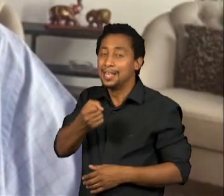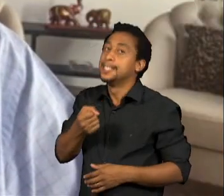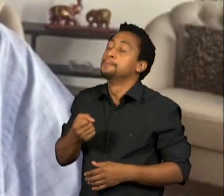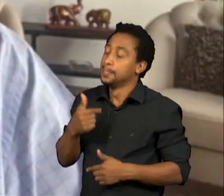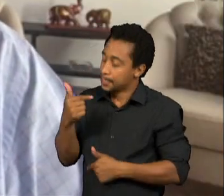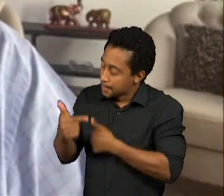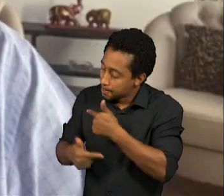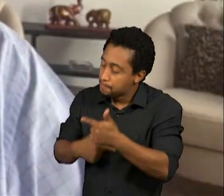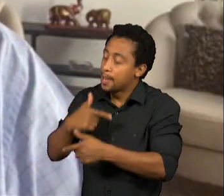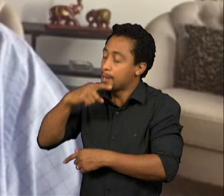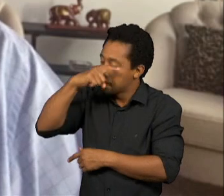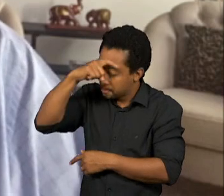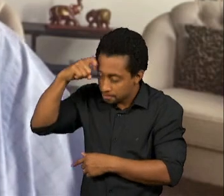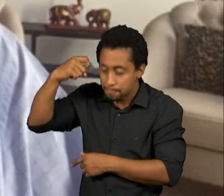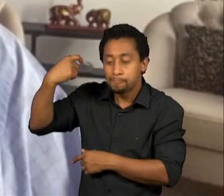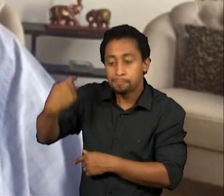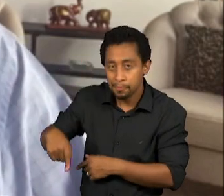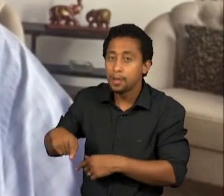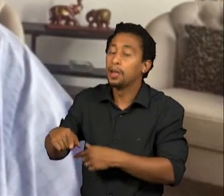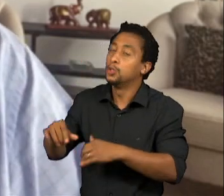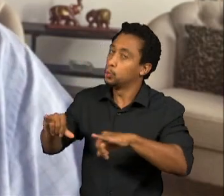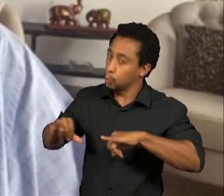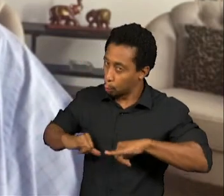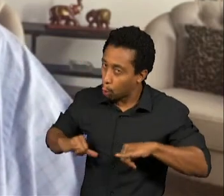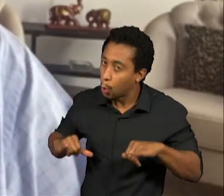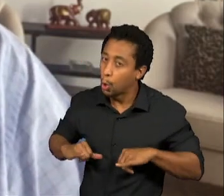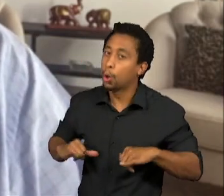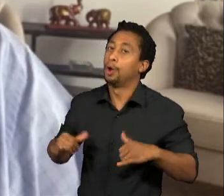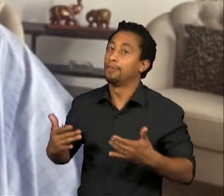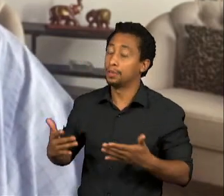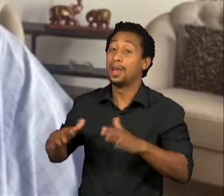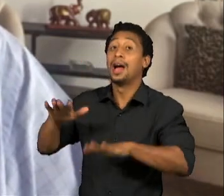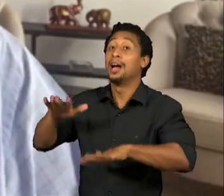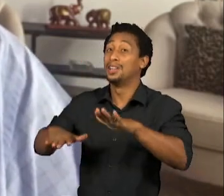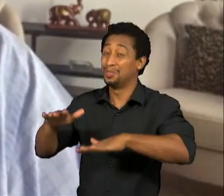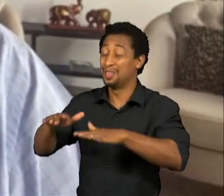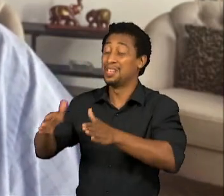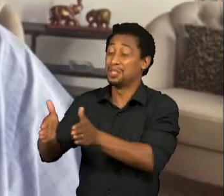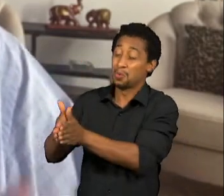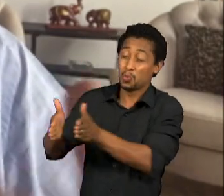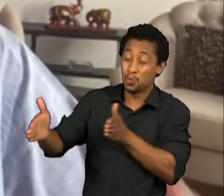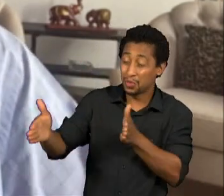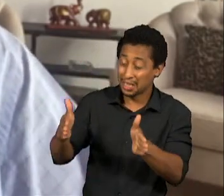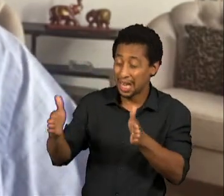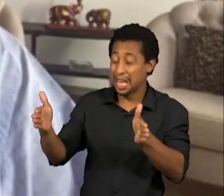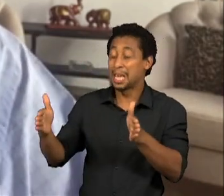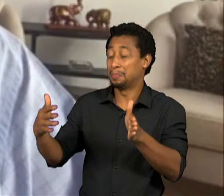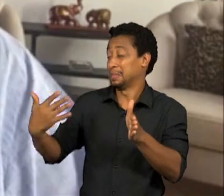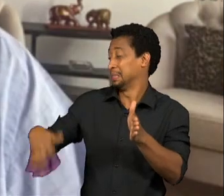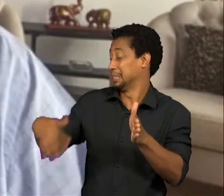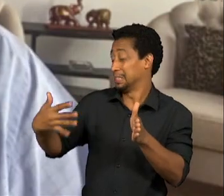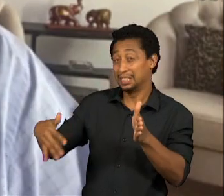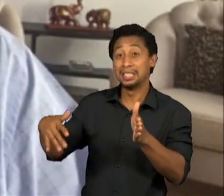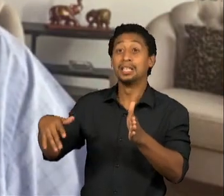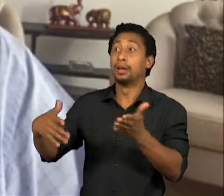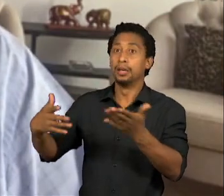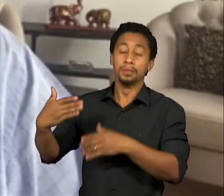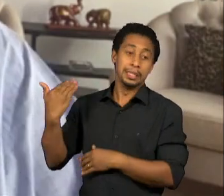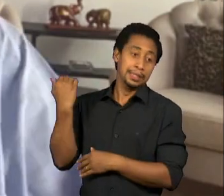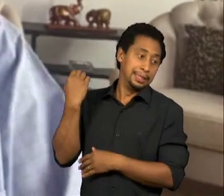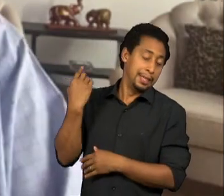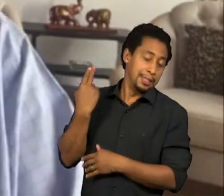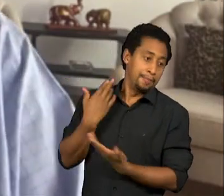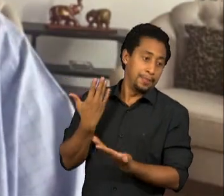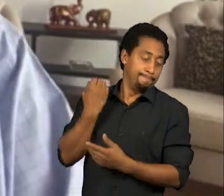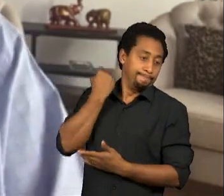sacrificado por vários motivos, é sacrificado pelo tempo, pelas chefias, pelo pensamento do patrão, pelo concorrente, ele está sempre sob pressão.